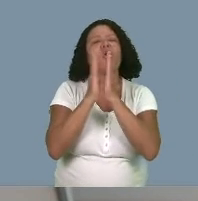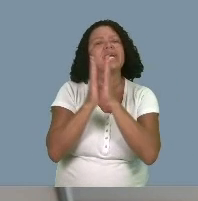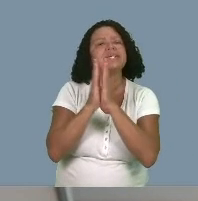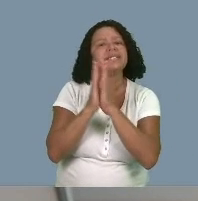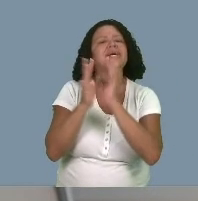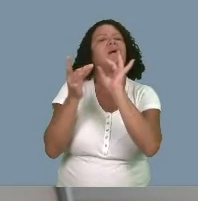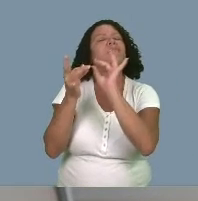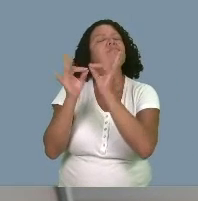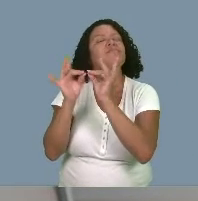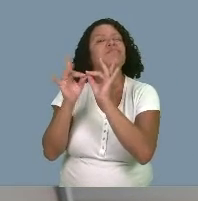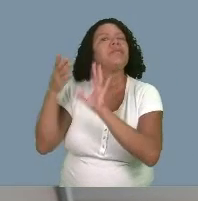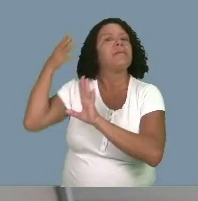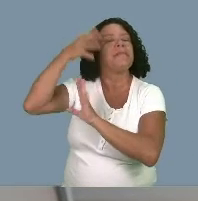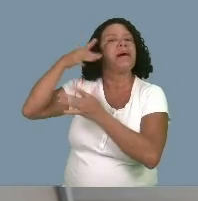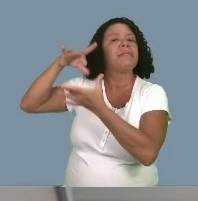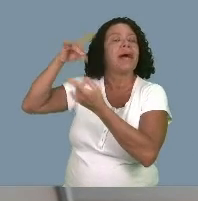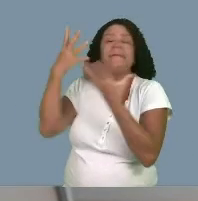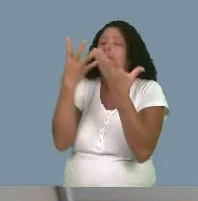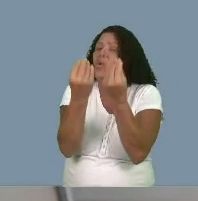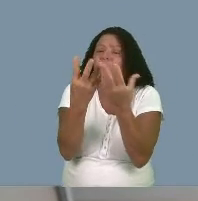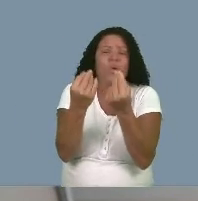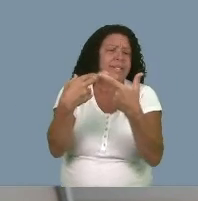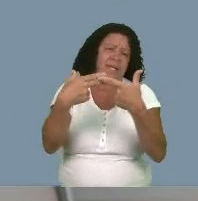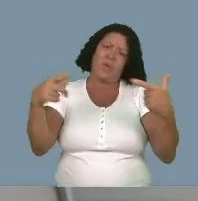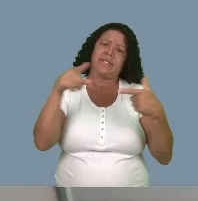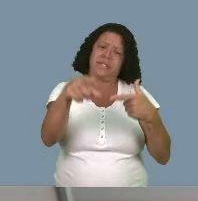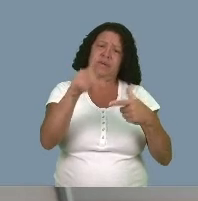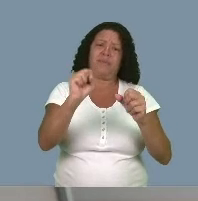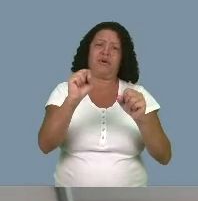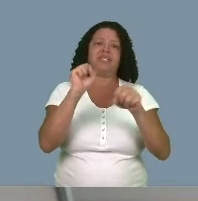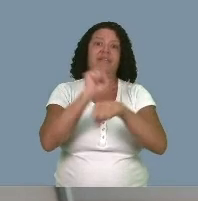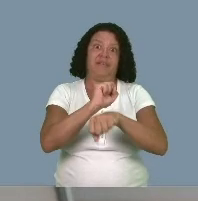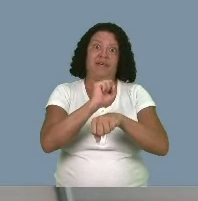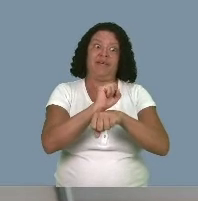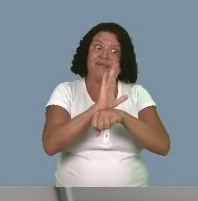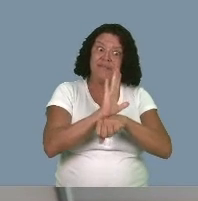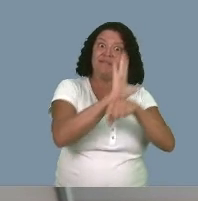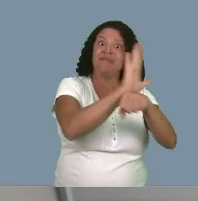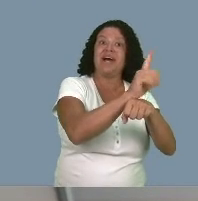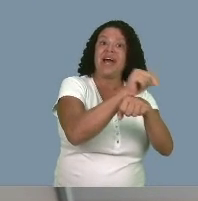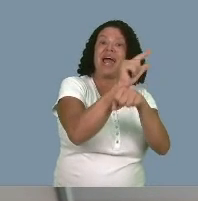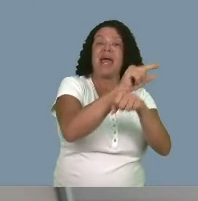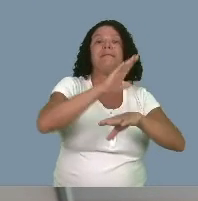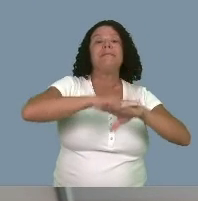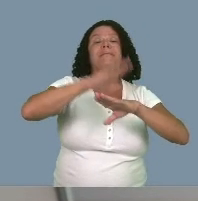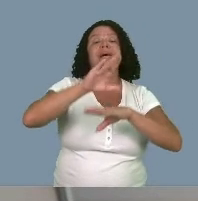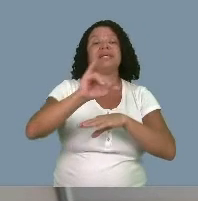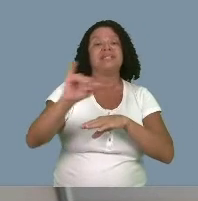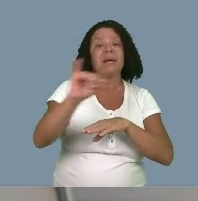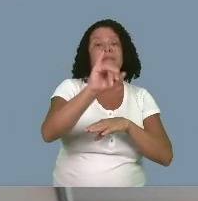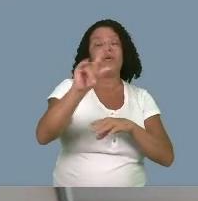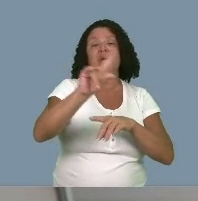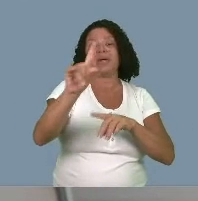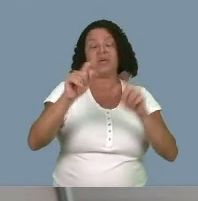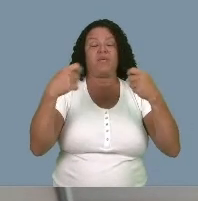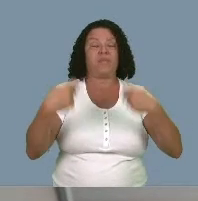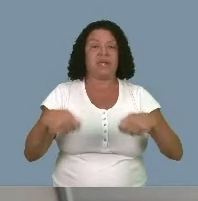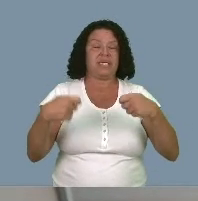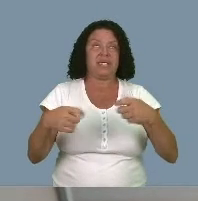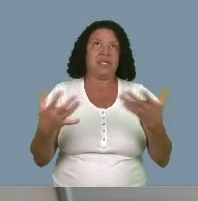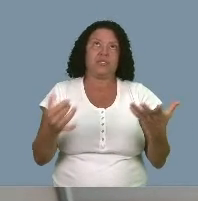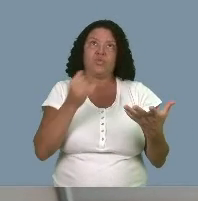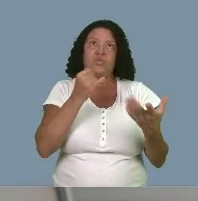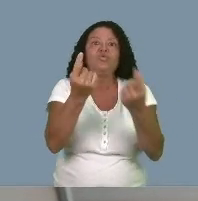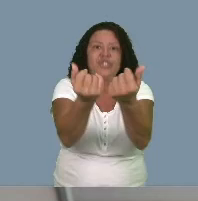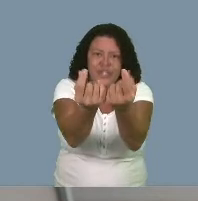uma palestra espírita. Tem muita coisa que a gente pode fazer e coisas tão importantes ou mais que não precisam do